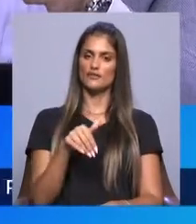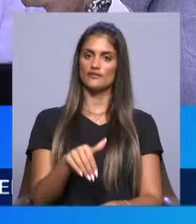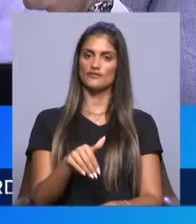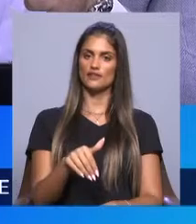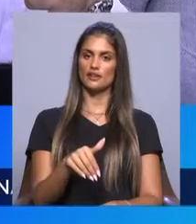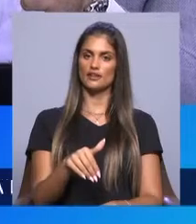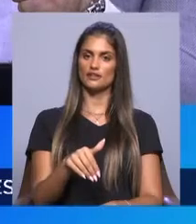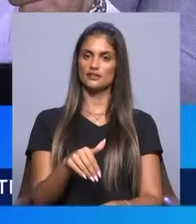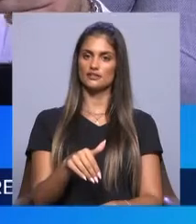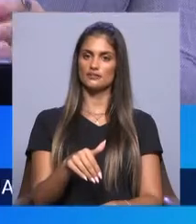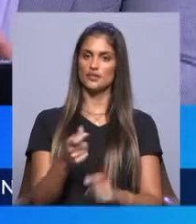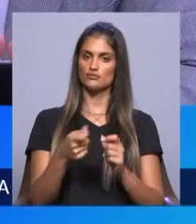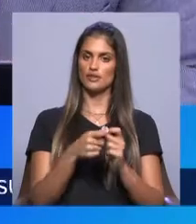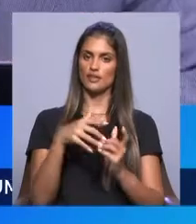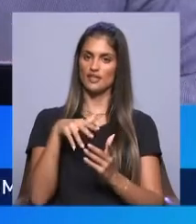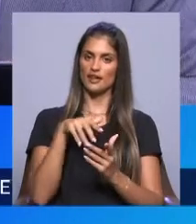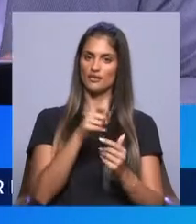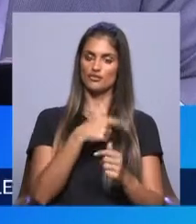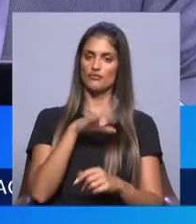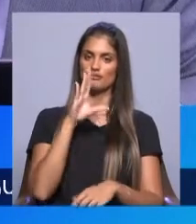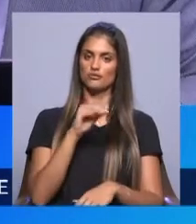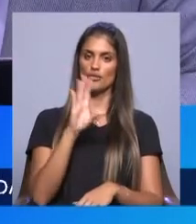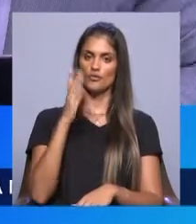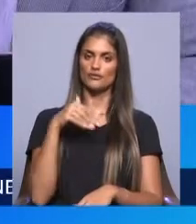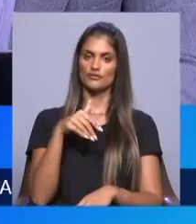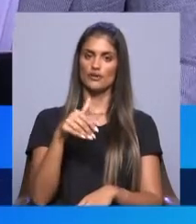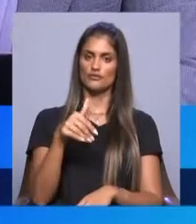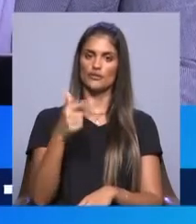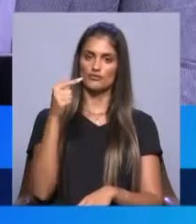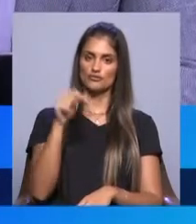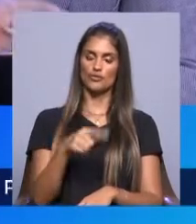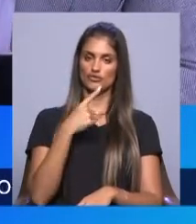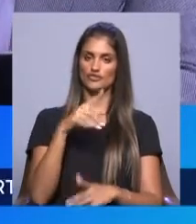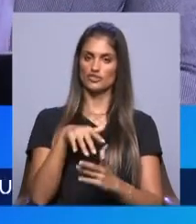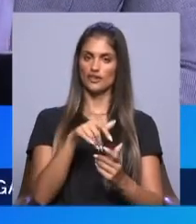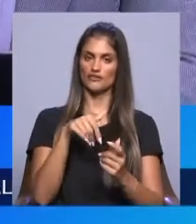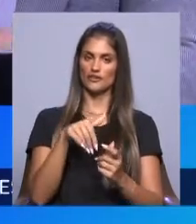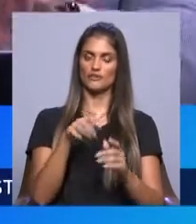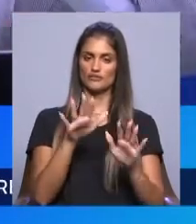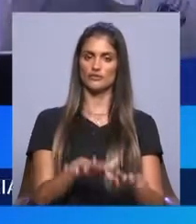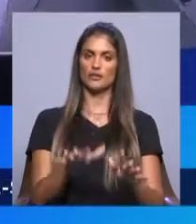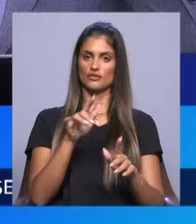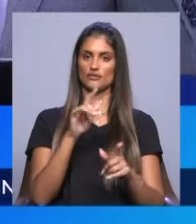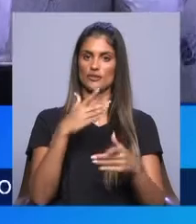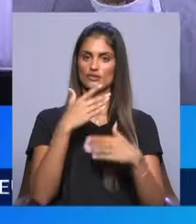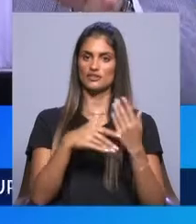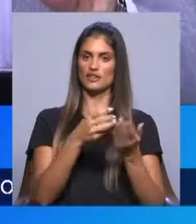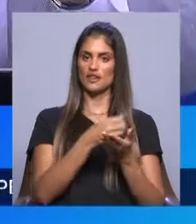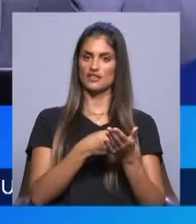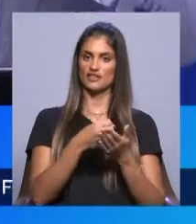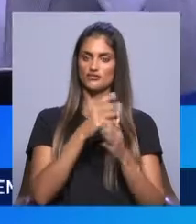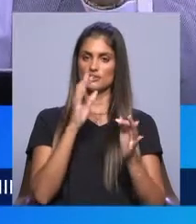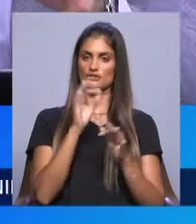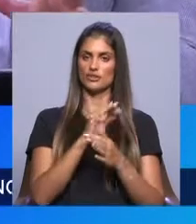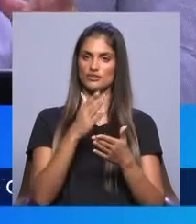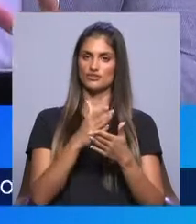órbitas cada vez mais próximas da Terra. Nós não sabemos quando é que vai reentrar na atmosfera. Calma, vamos sossegar os nossos telespectadores, não vai acontecer nada de extraordinário, vai